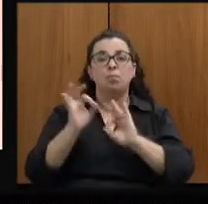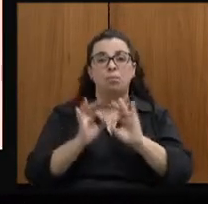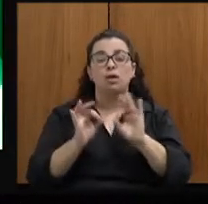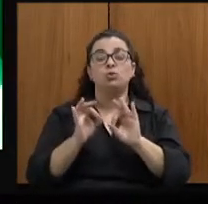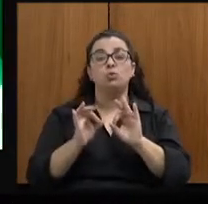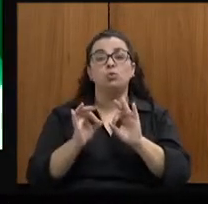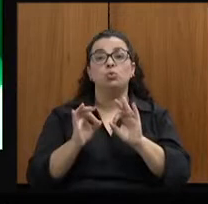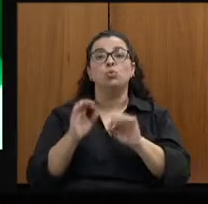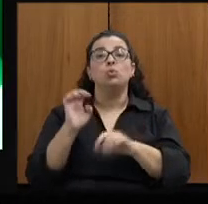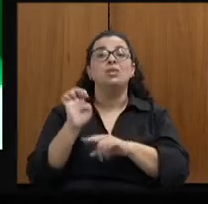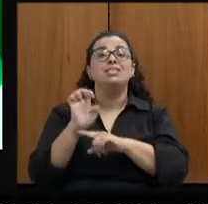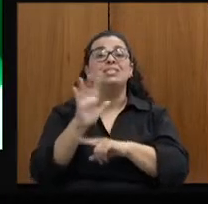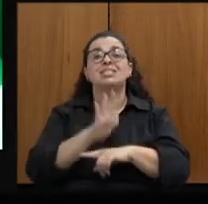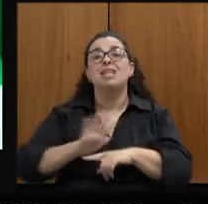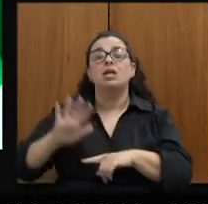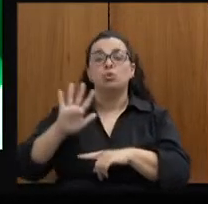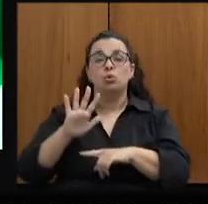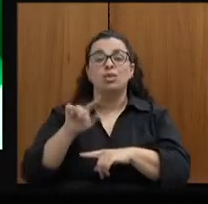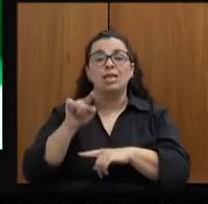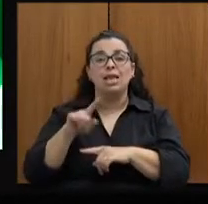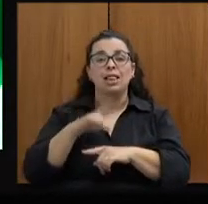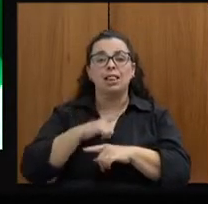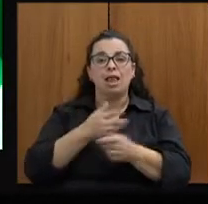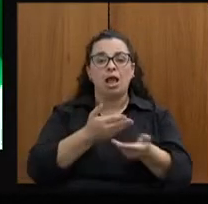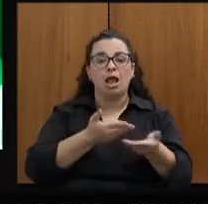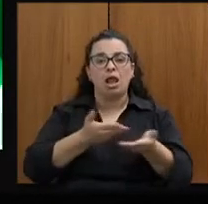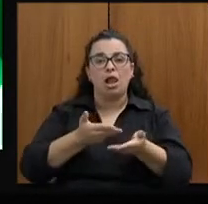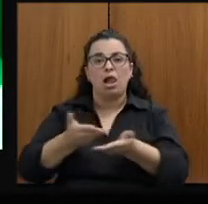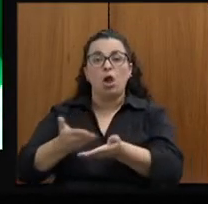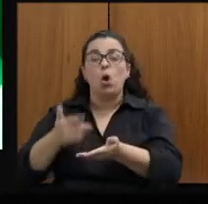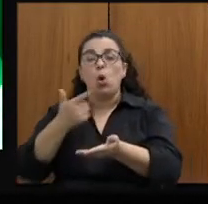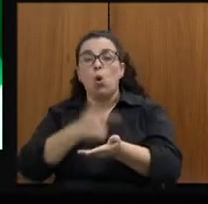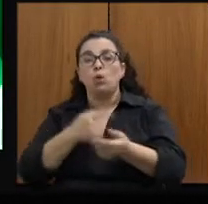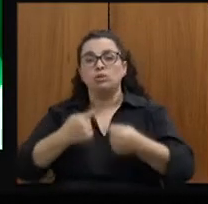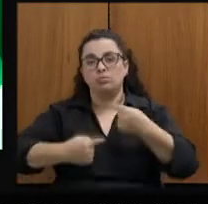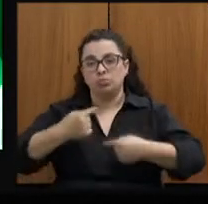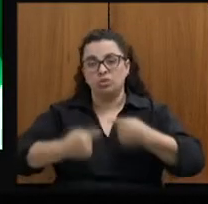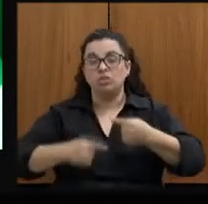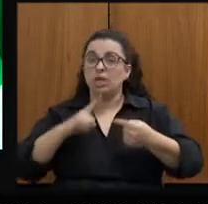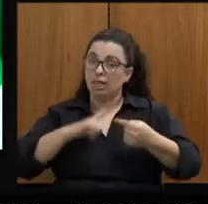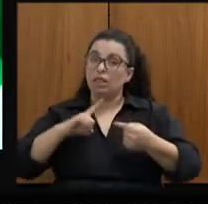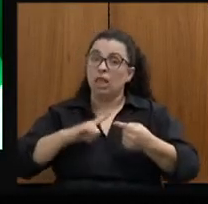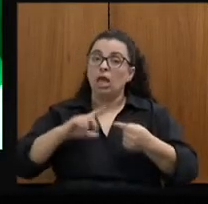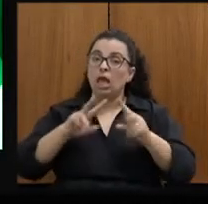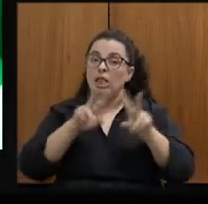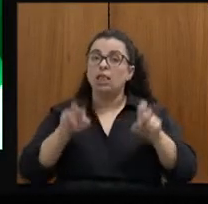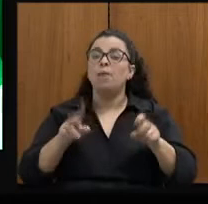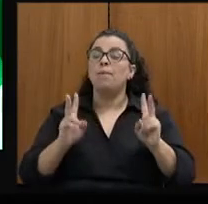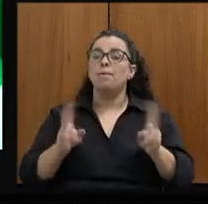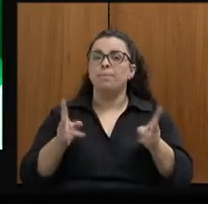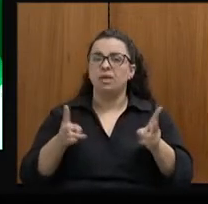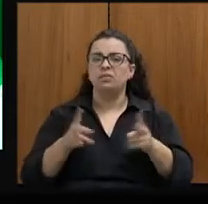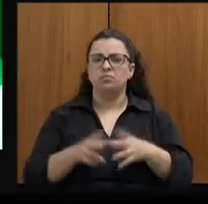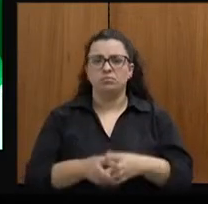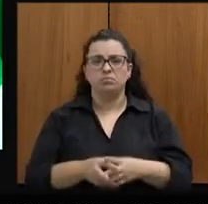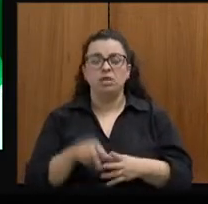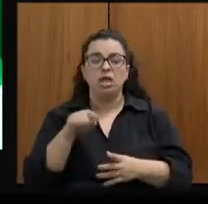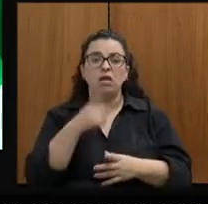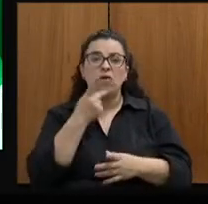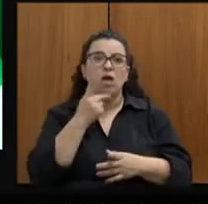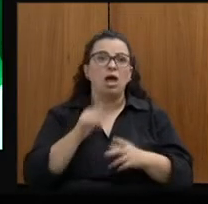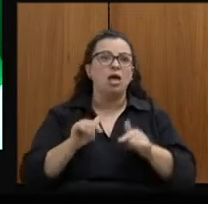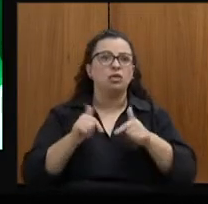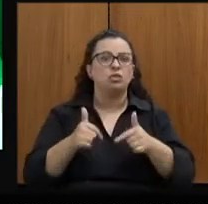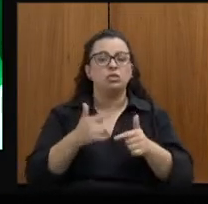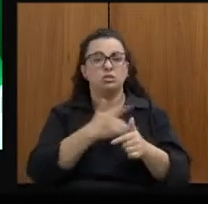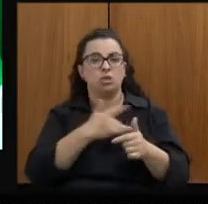que ele conversa com todas as políticas que envolvam a política sobre drogas. Ele conversa com ações de saúde,